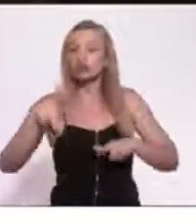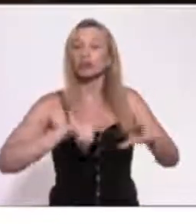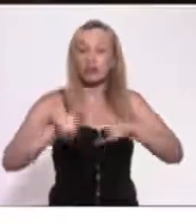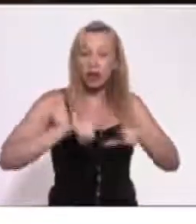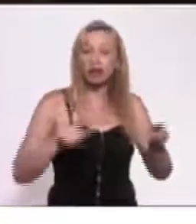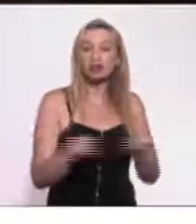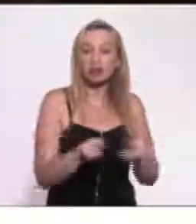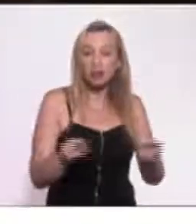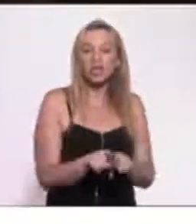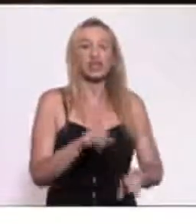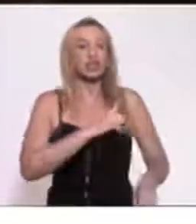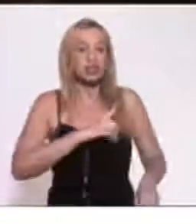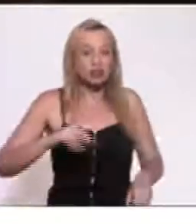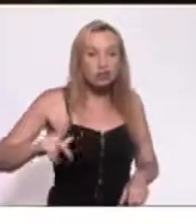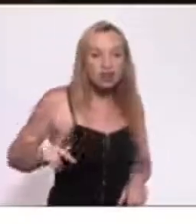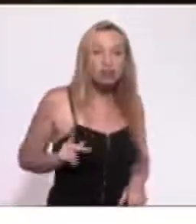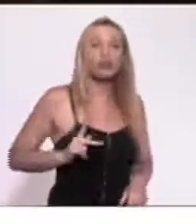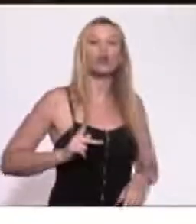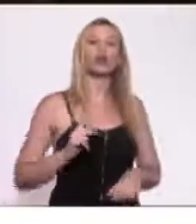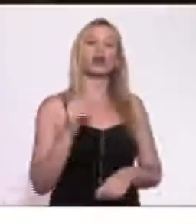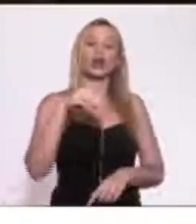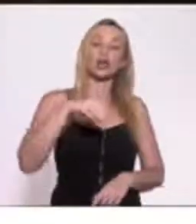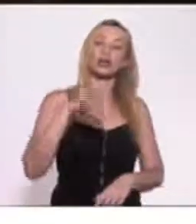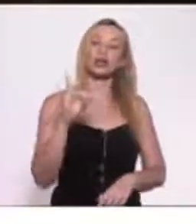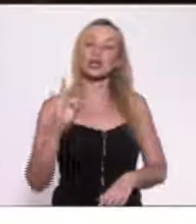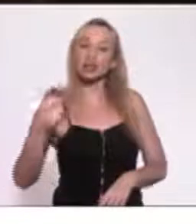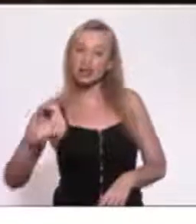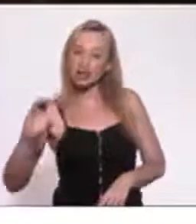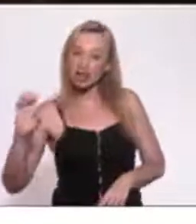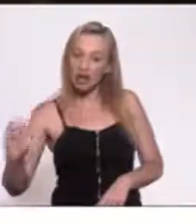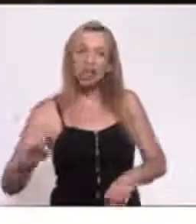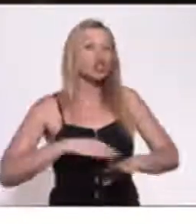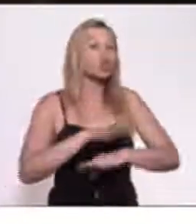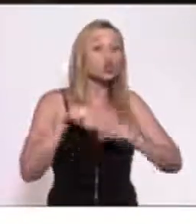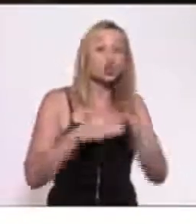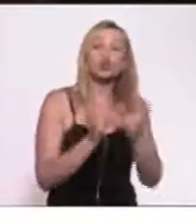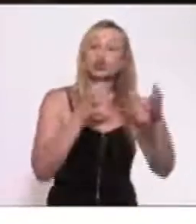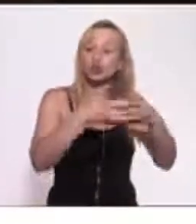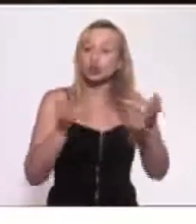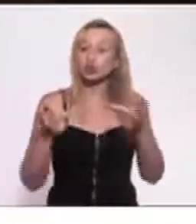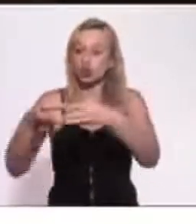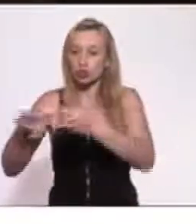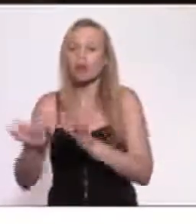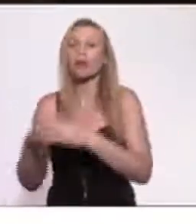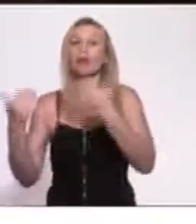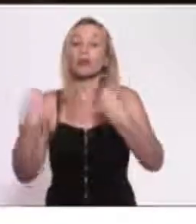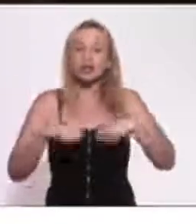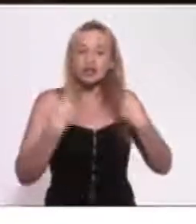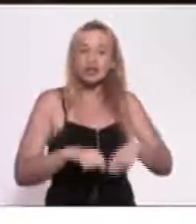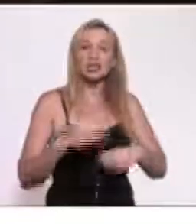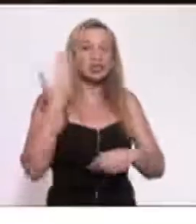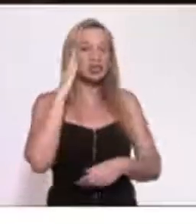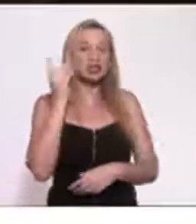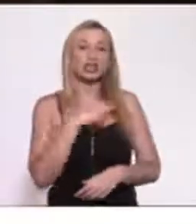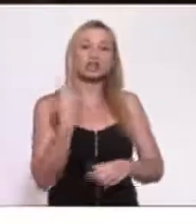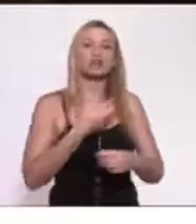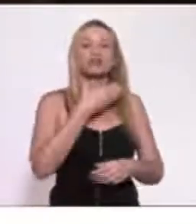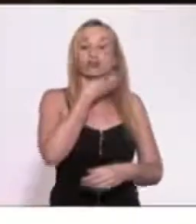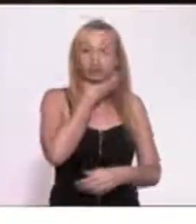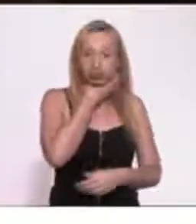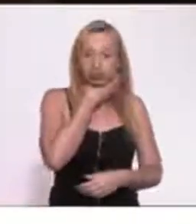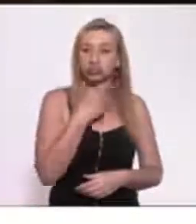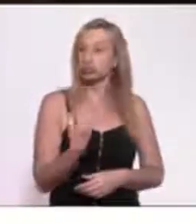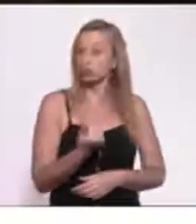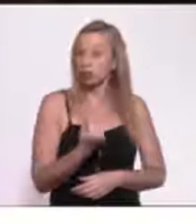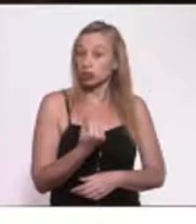A Defensoria, o TCE, todos os órgãos precisam entender que nós estamos numa crise financeira. E em